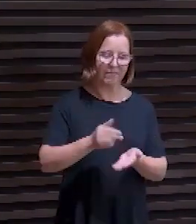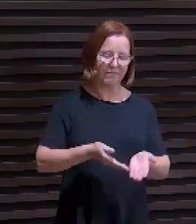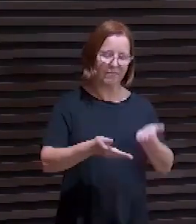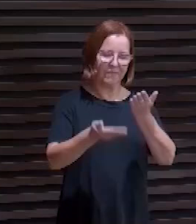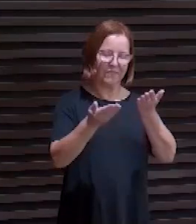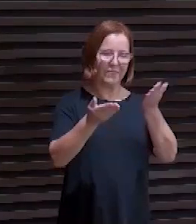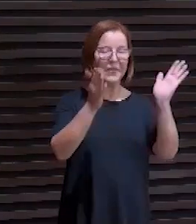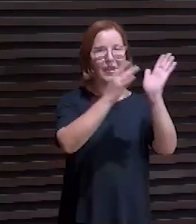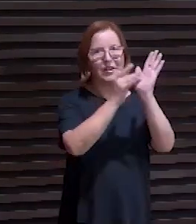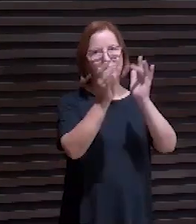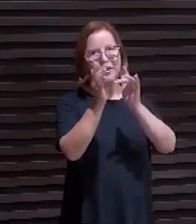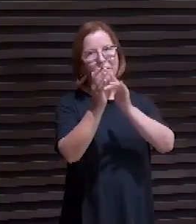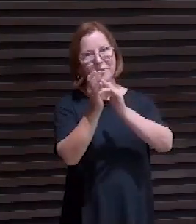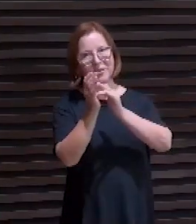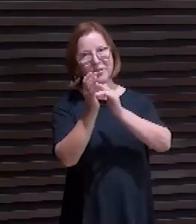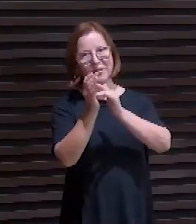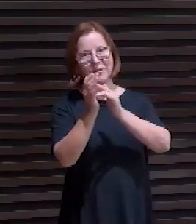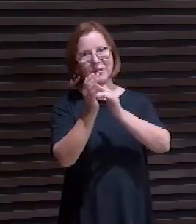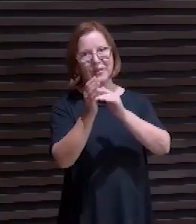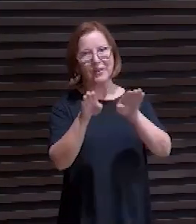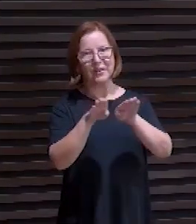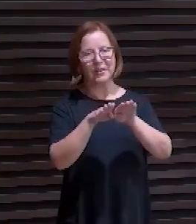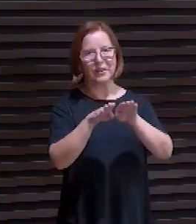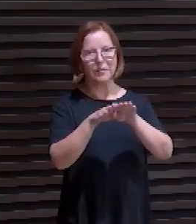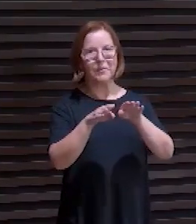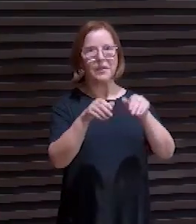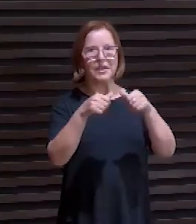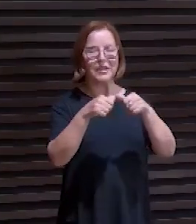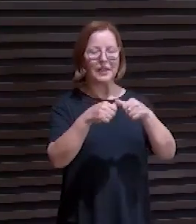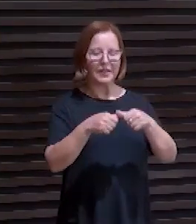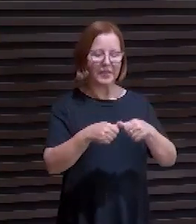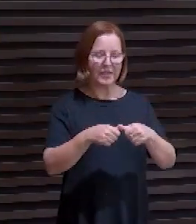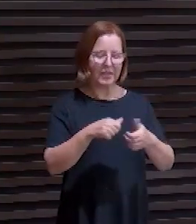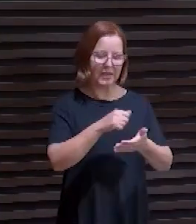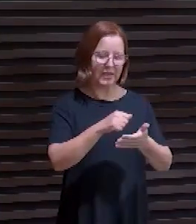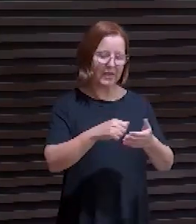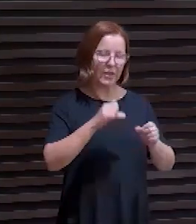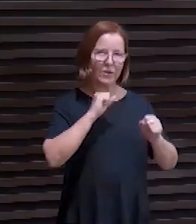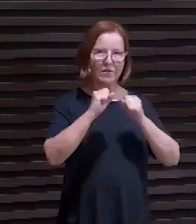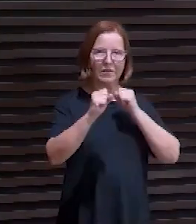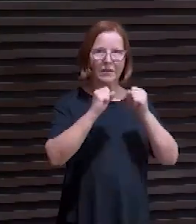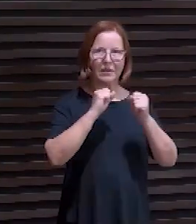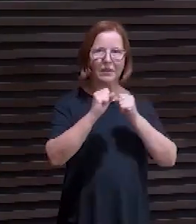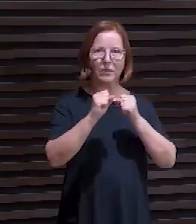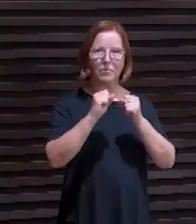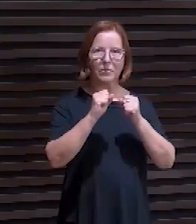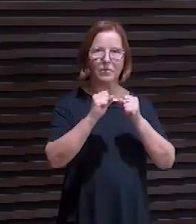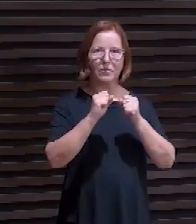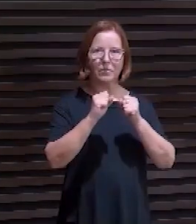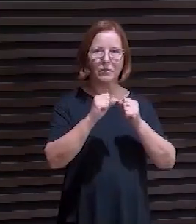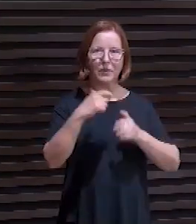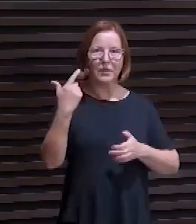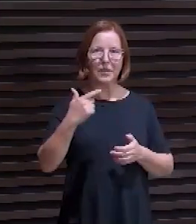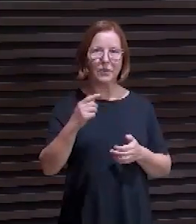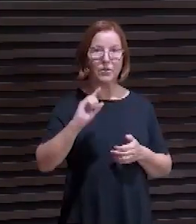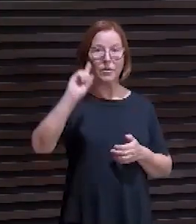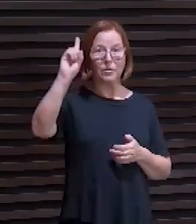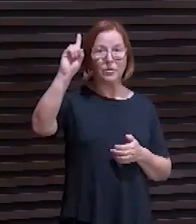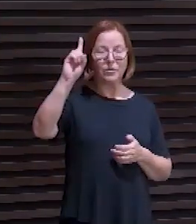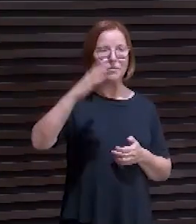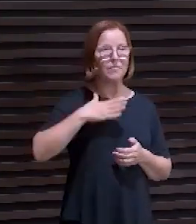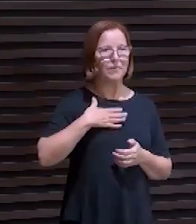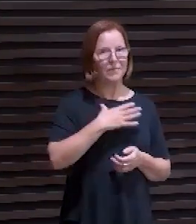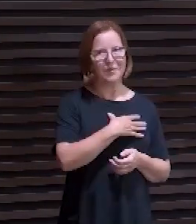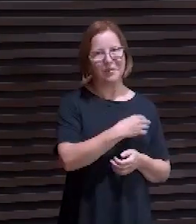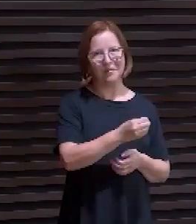ressuscitando a Jesus, como também está escrito no Salmo 2, tu és o meu